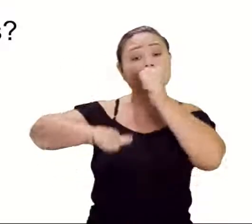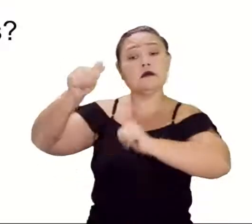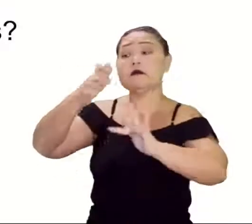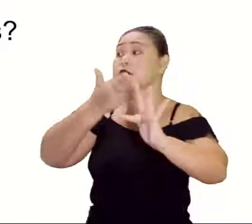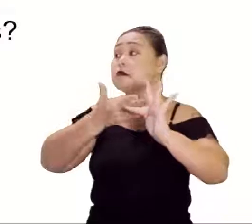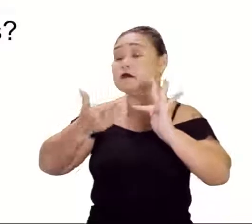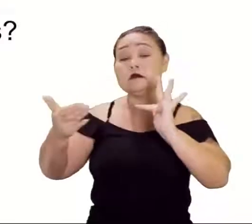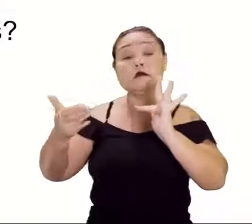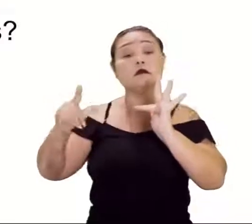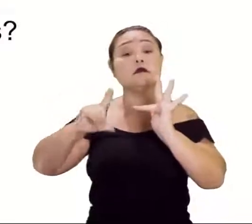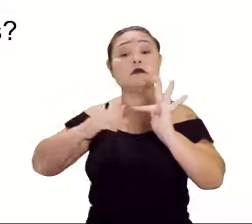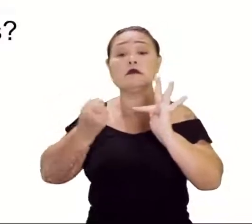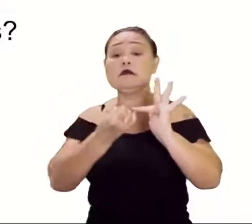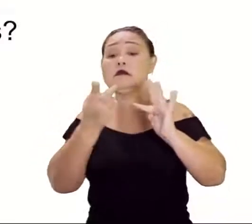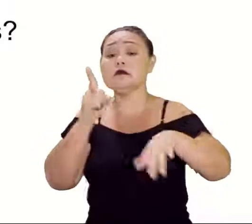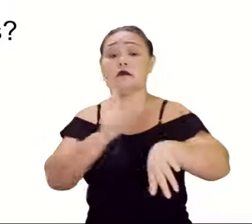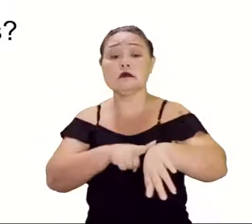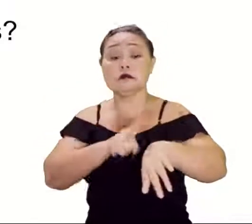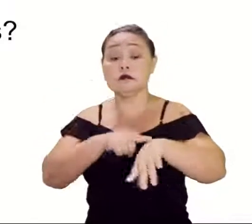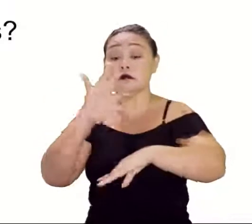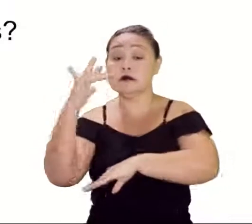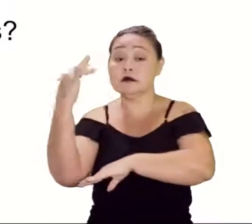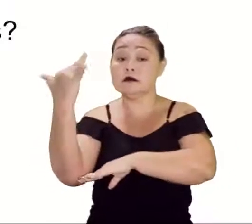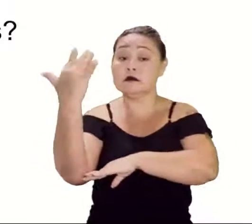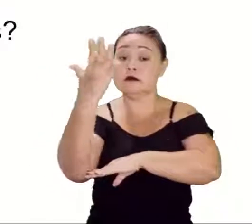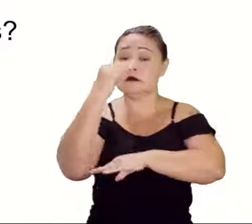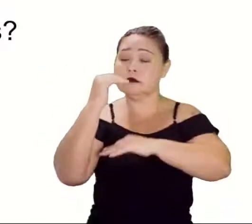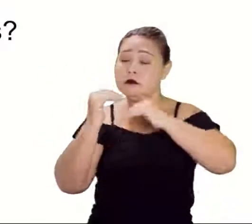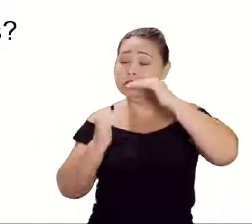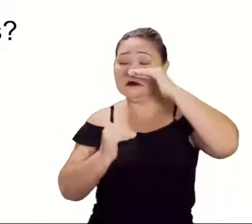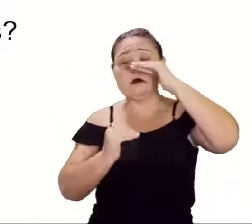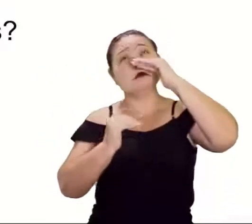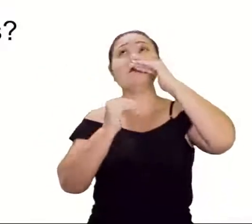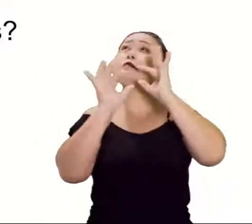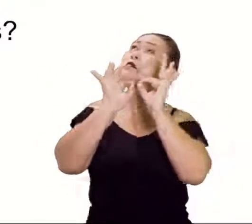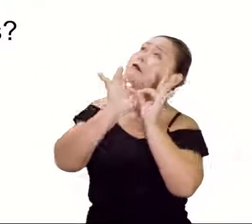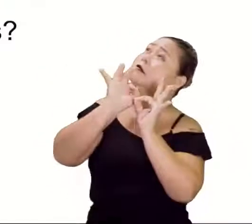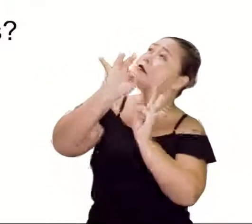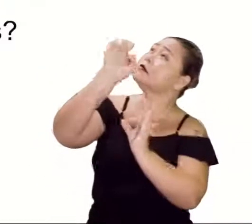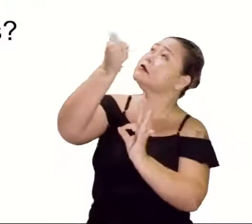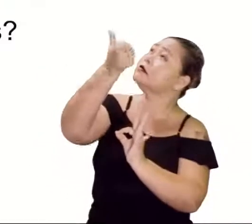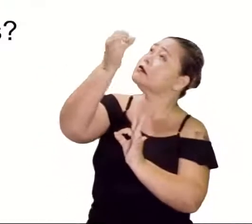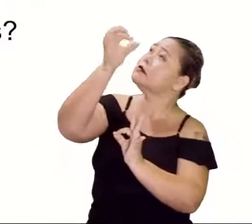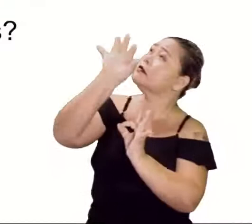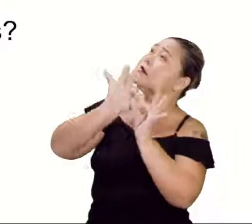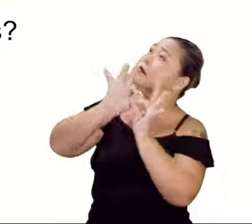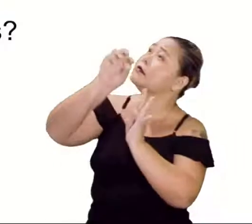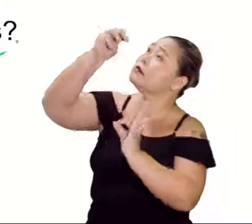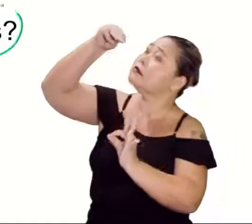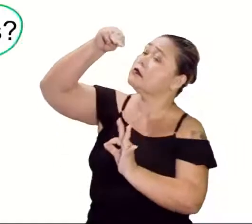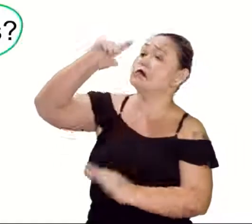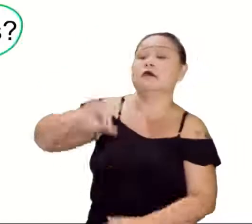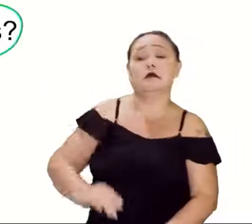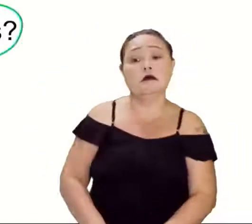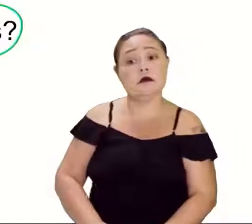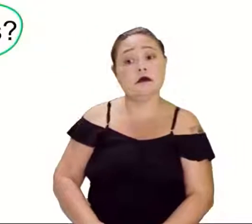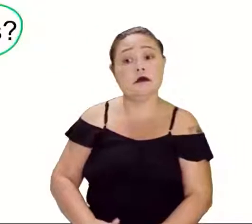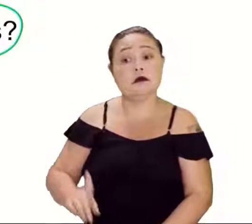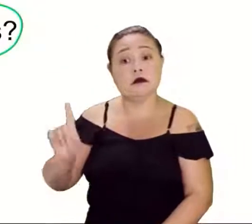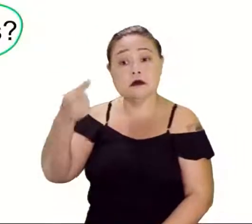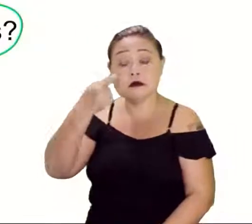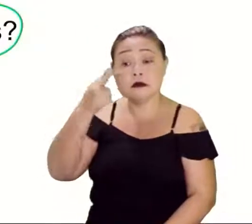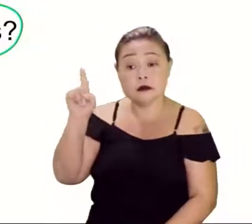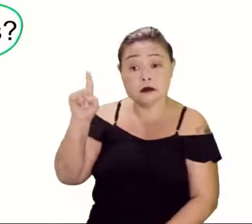Analisando essa função, quanto tempo essa árvore leva para atingir a altura de 16 metros?